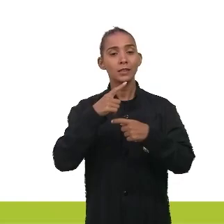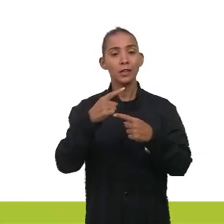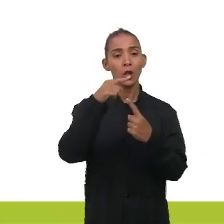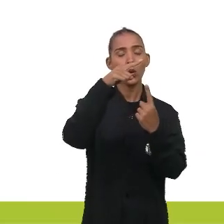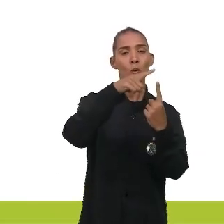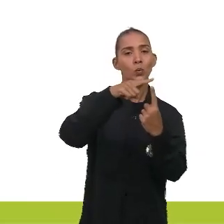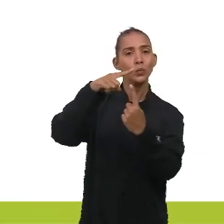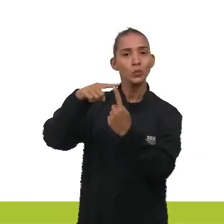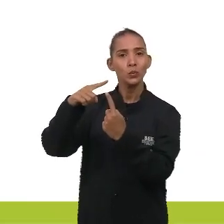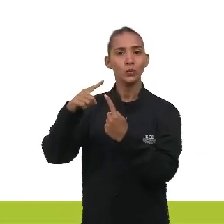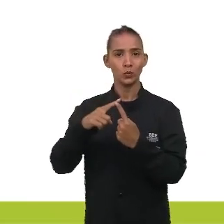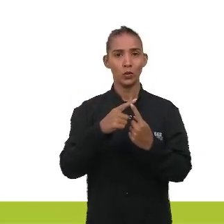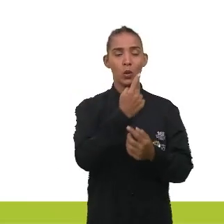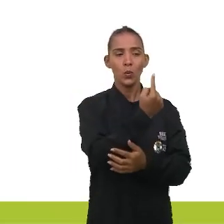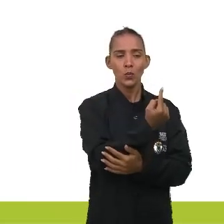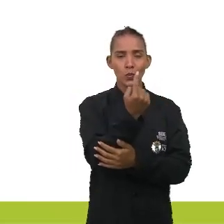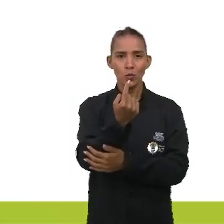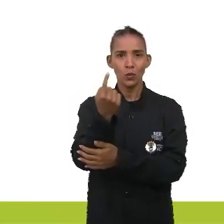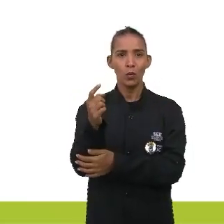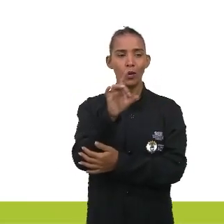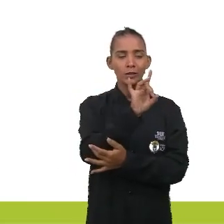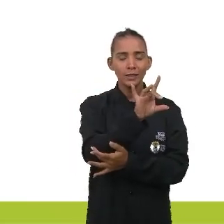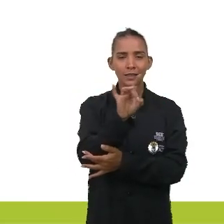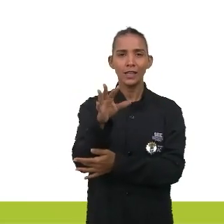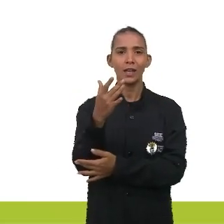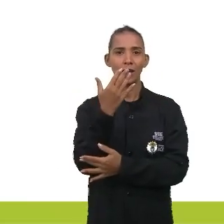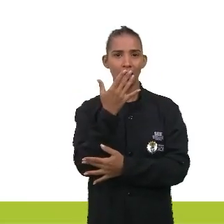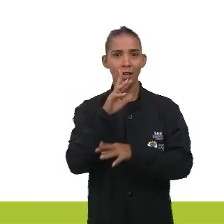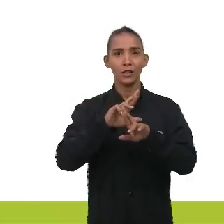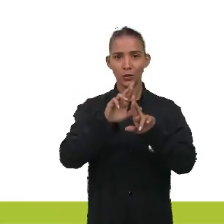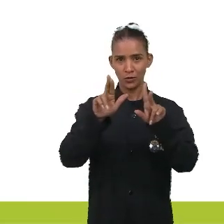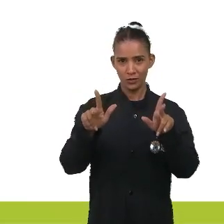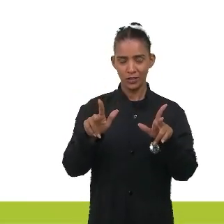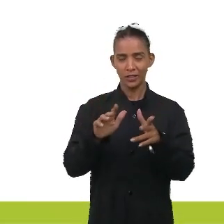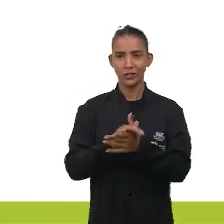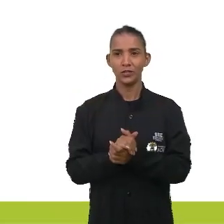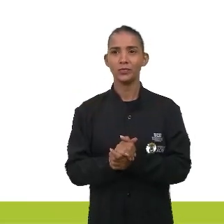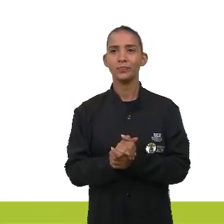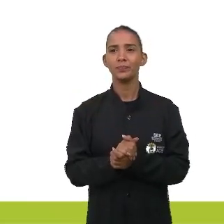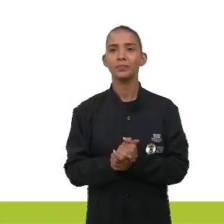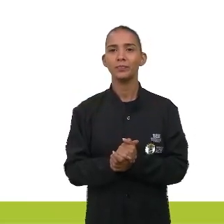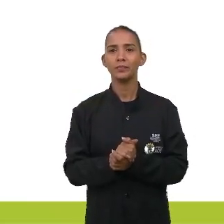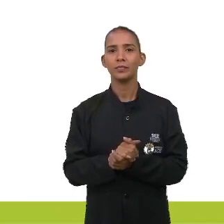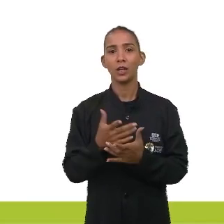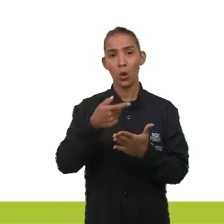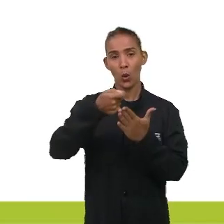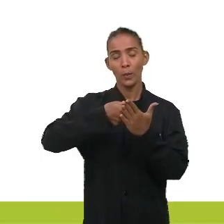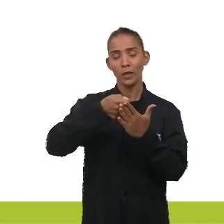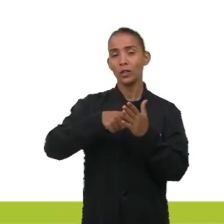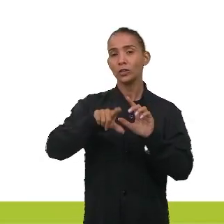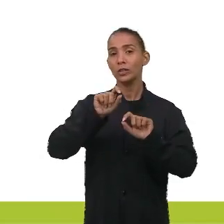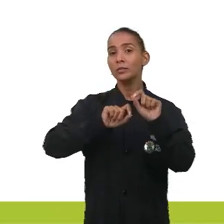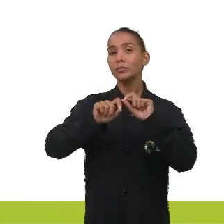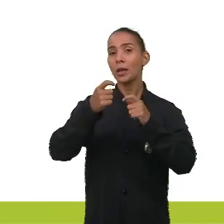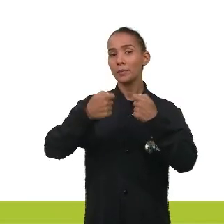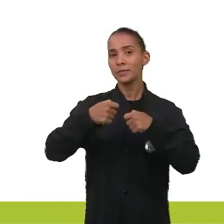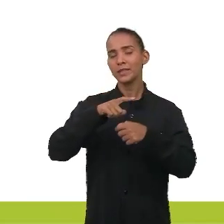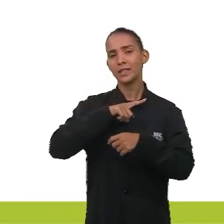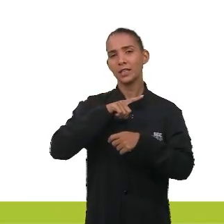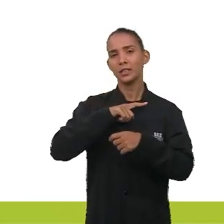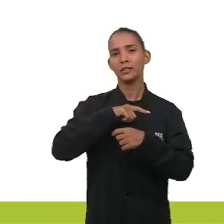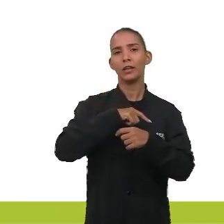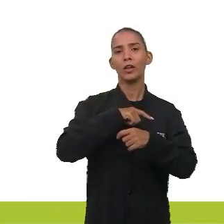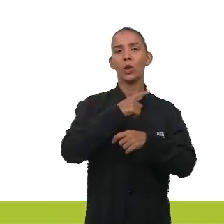cor. Pelo menos um carrinho de cada uma das quatro cores. Ok. Então, obrigatoriamente tem que ter um carrinho com a cor